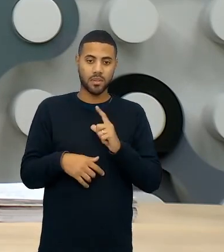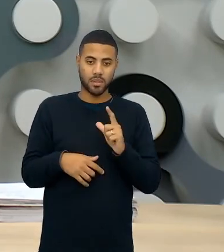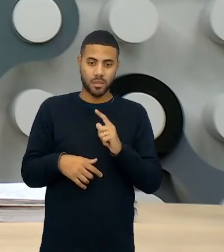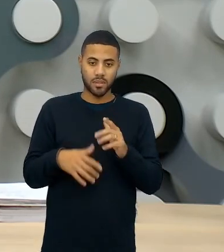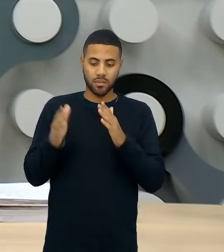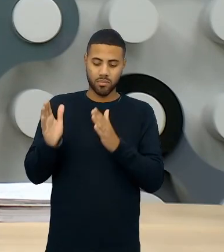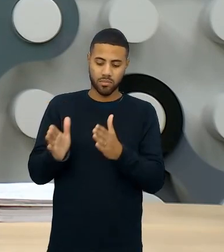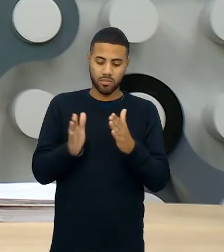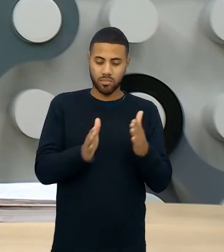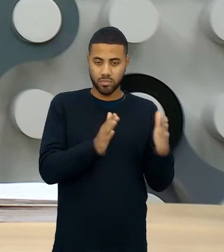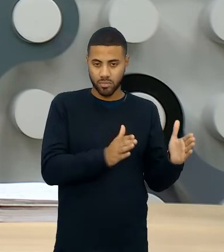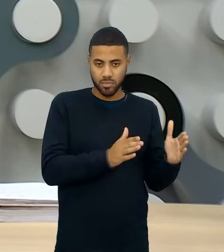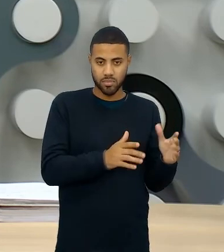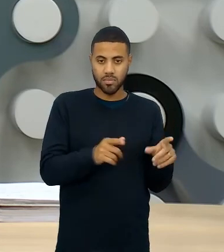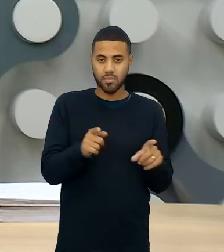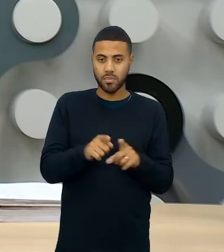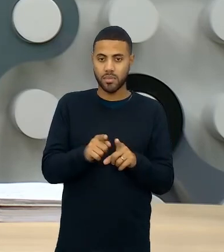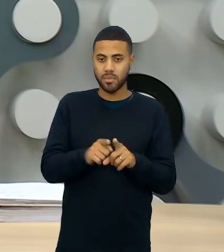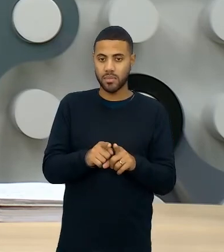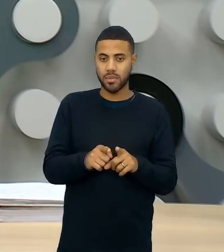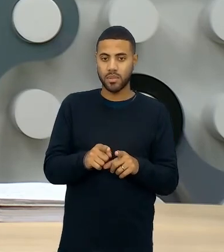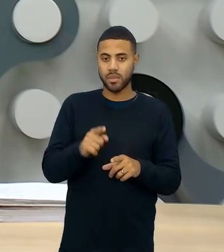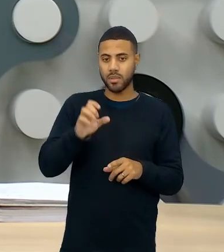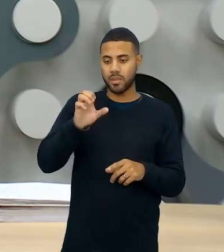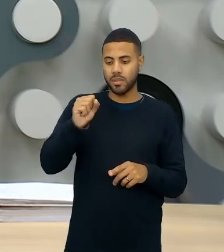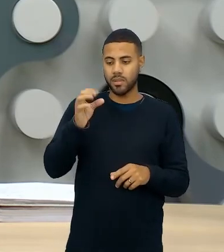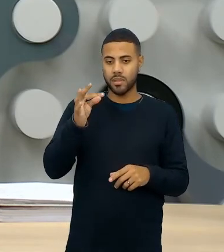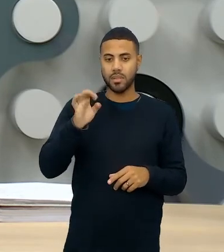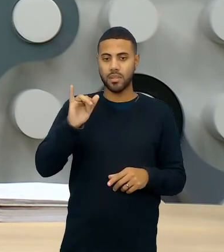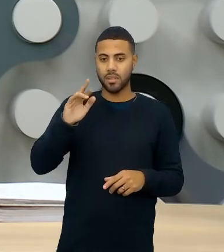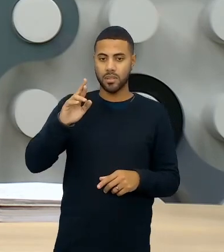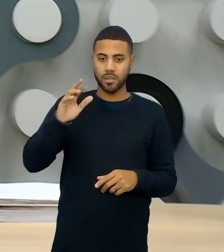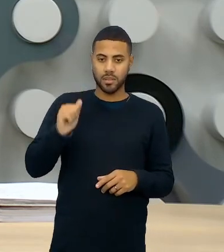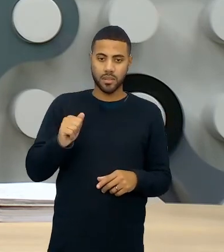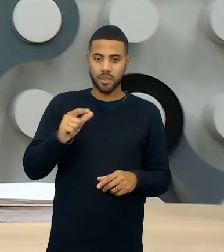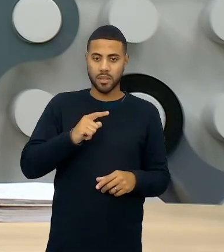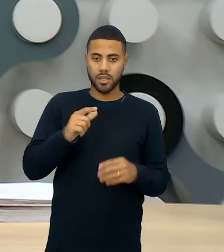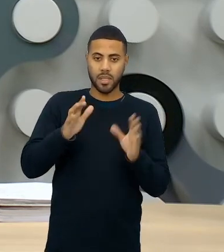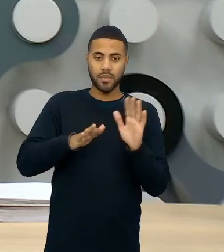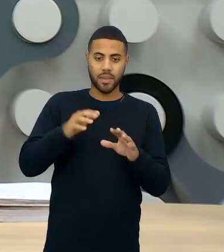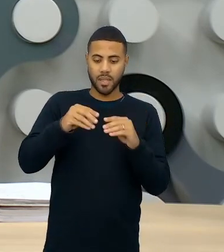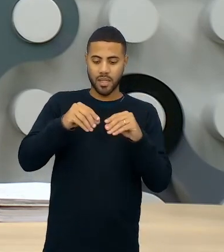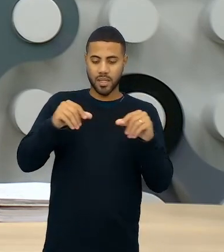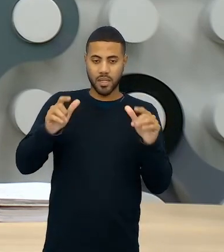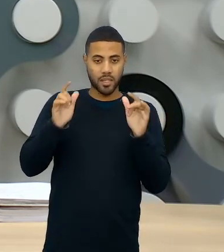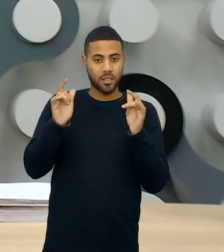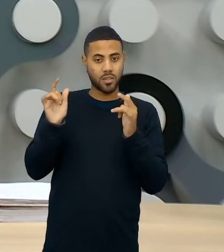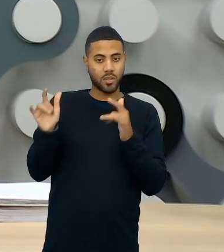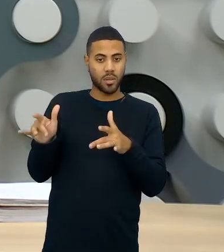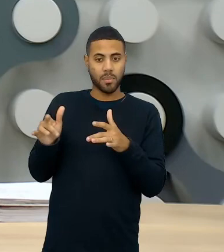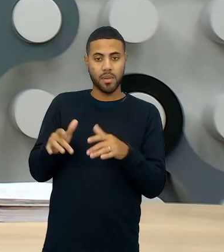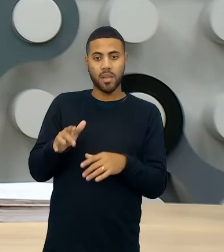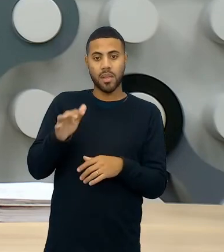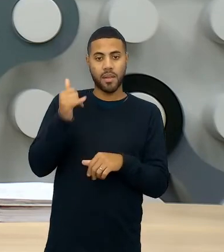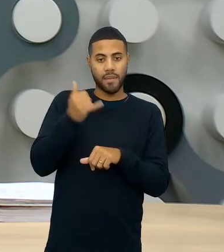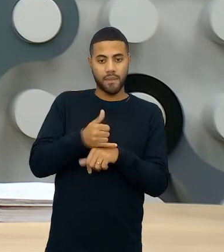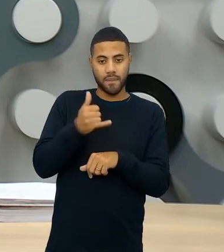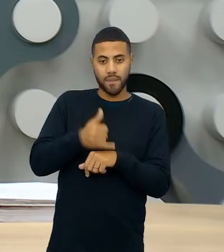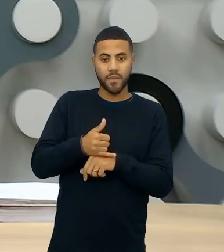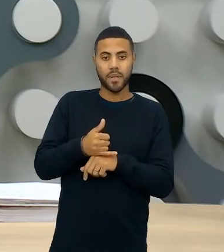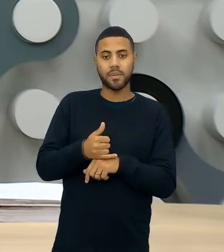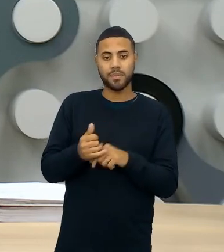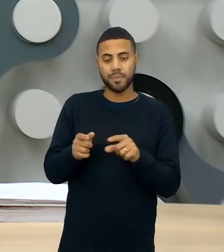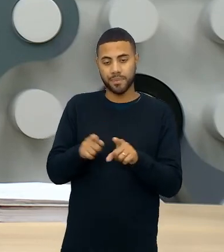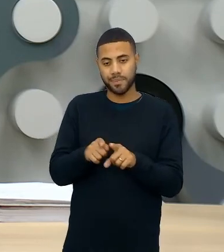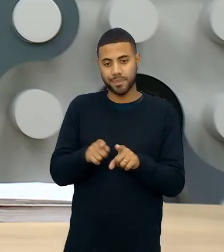série de processos numa esteira, então ela é separada ali, se tem algum resto de areia, ferro e tal. É